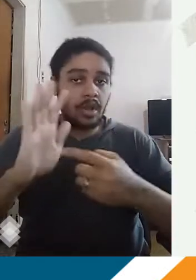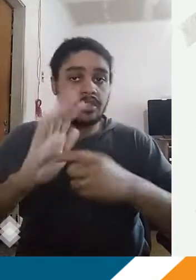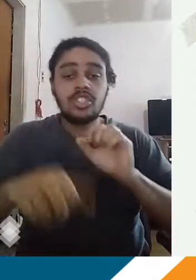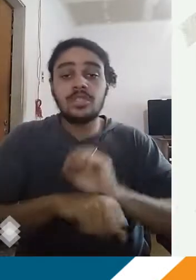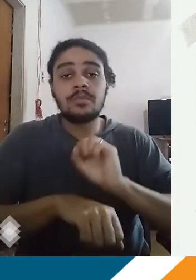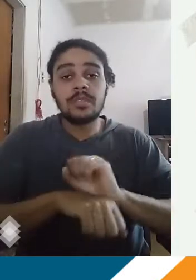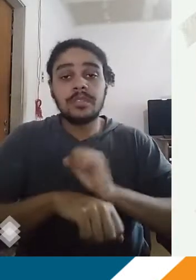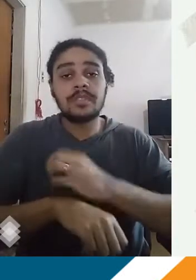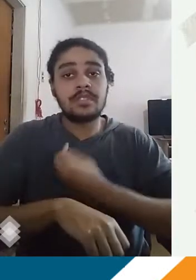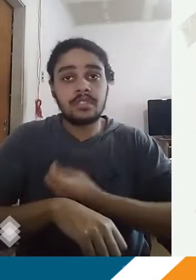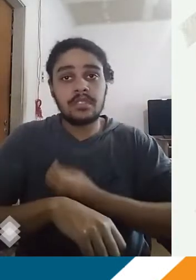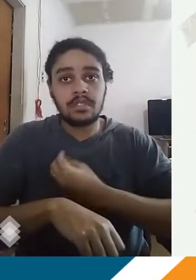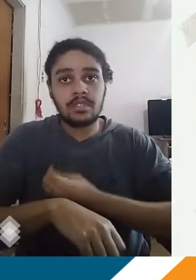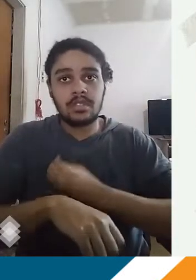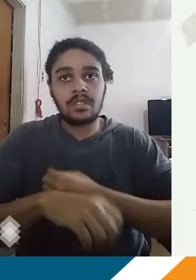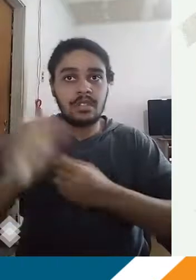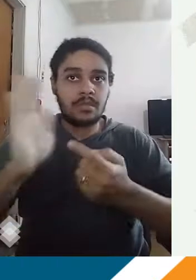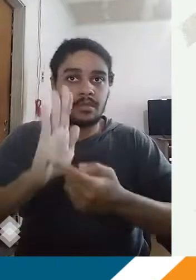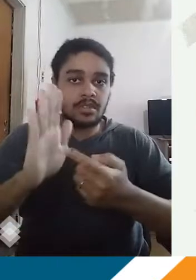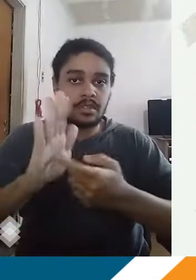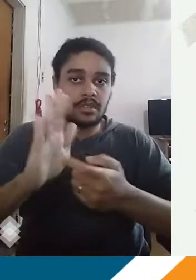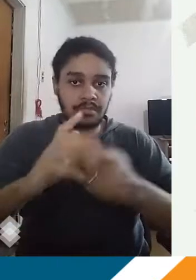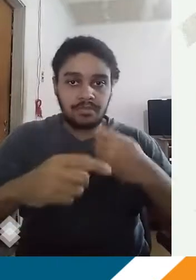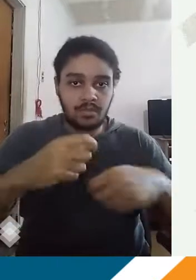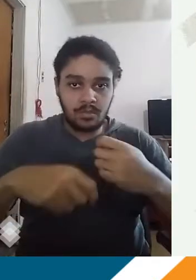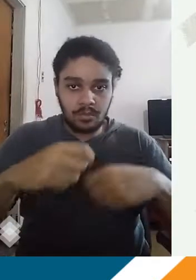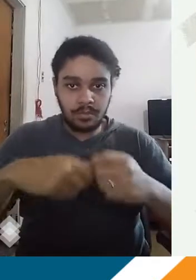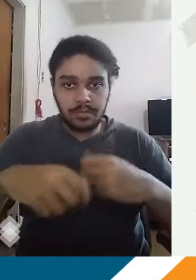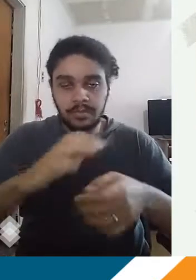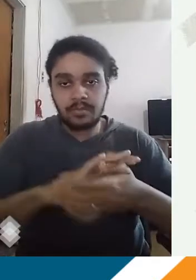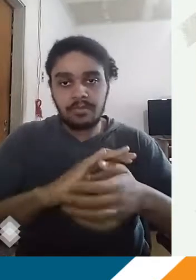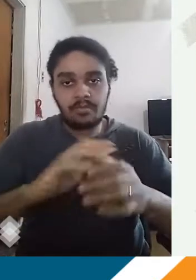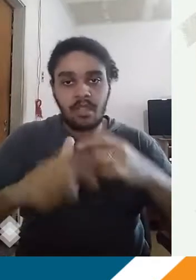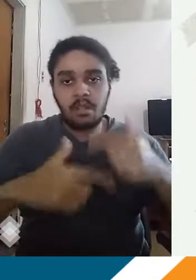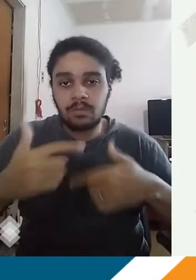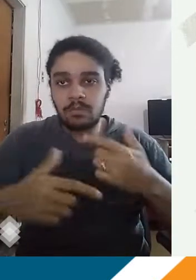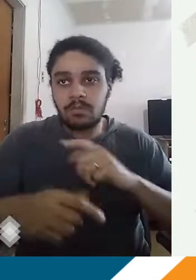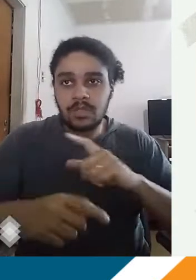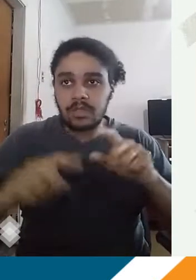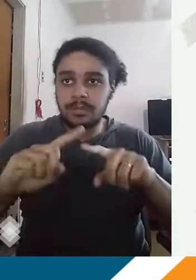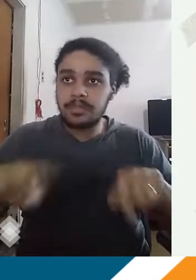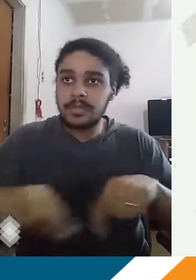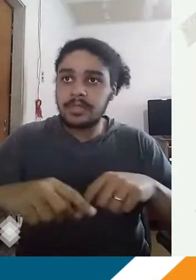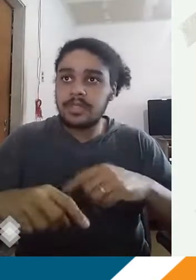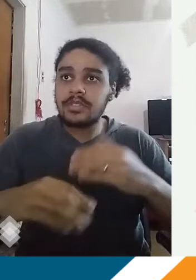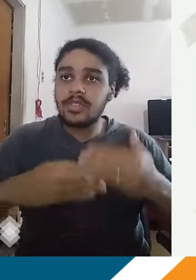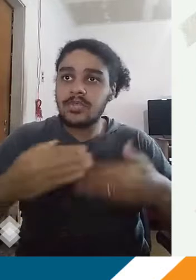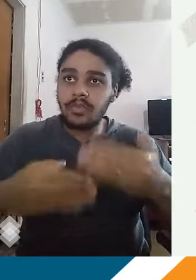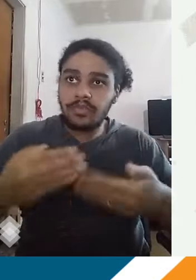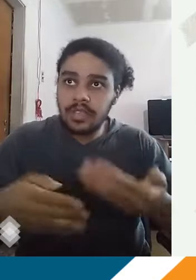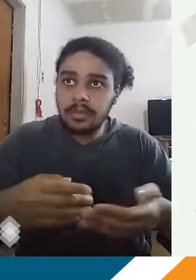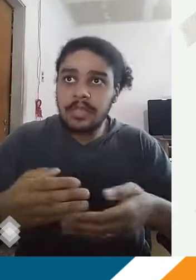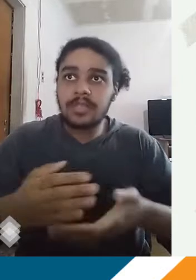constatando o aumento da expectativa de vida. O corpo representa a população economicamente ativa. Essa é uma pirâmide típica